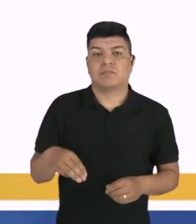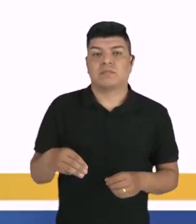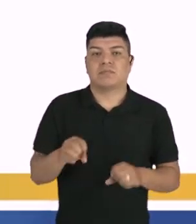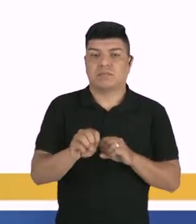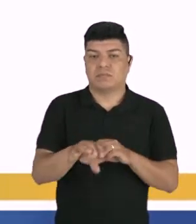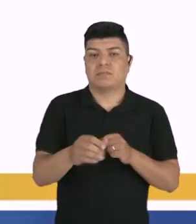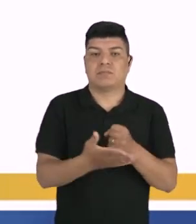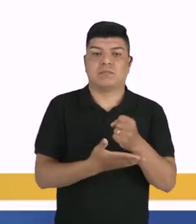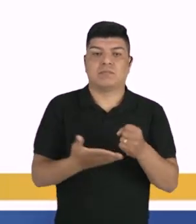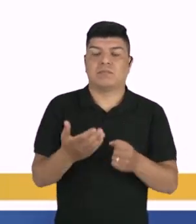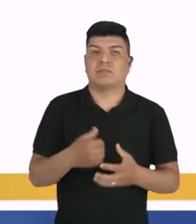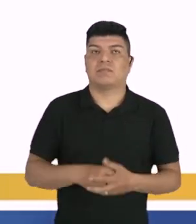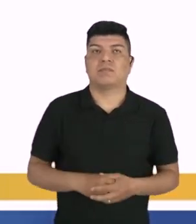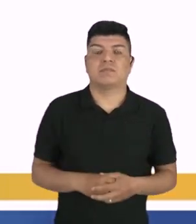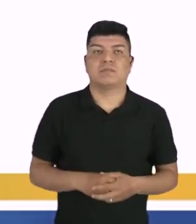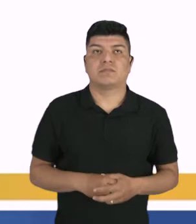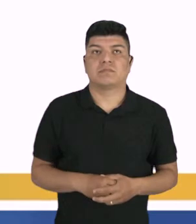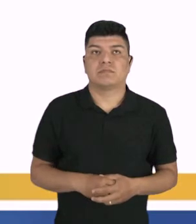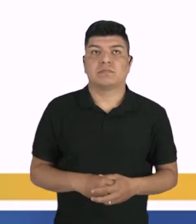né?